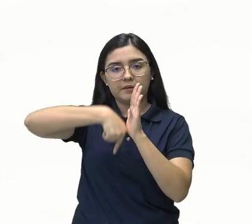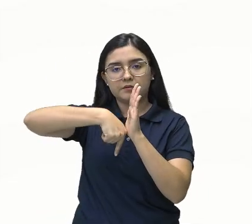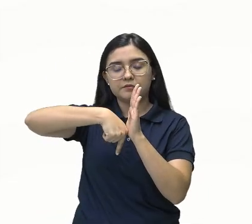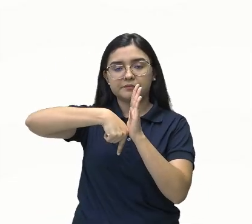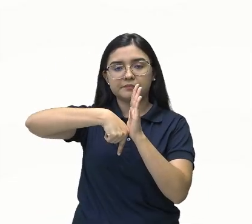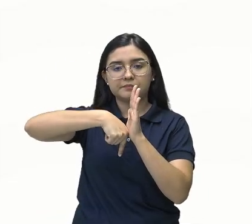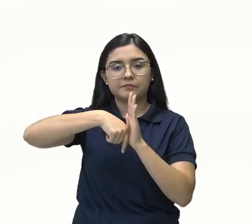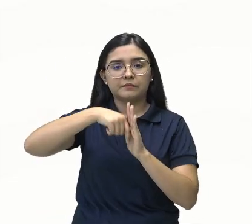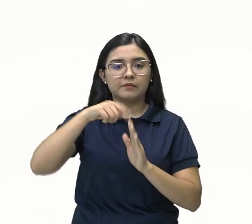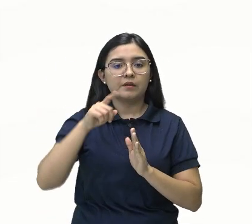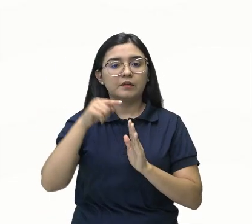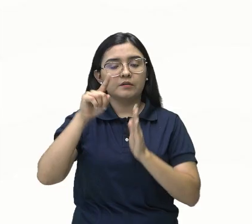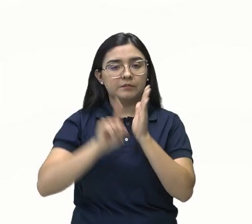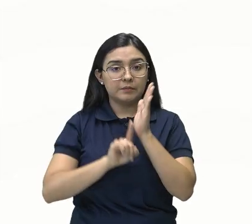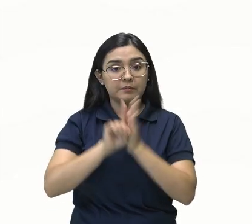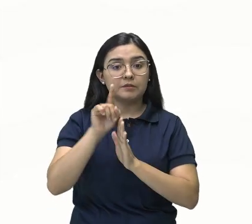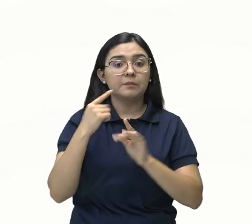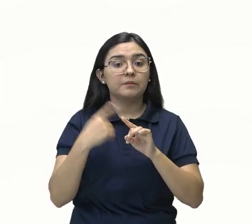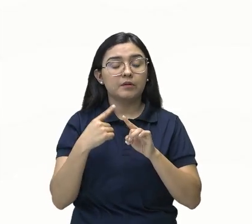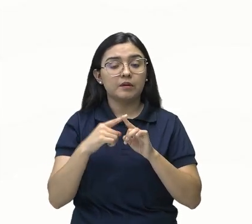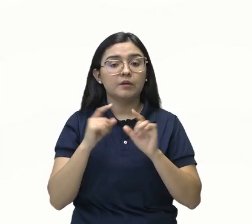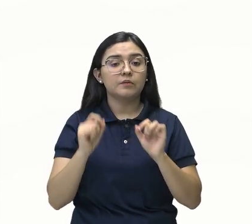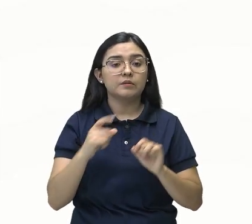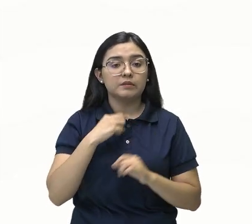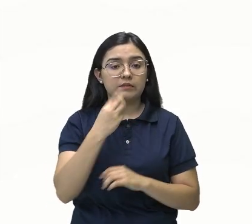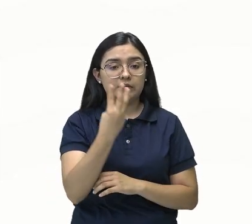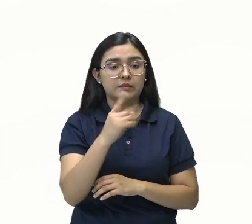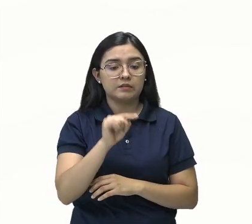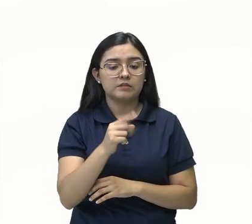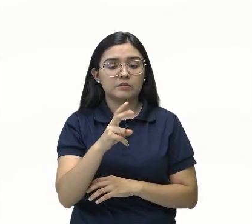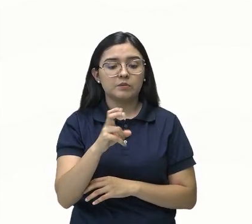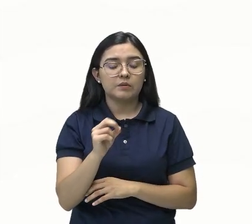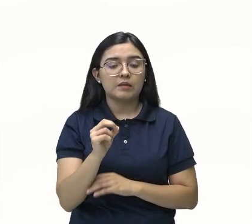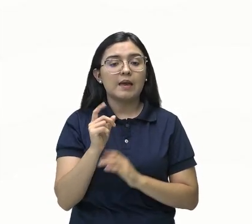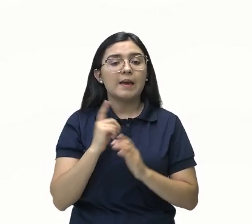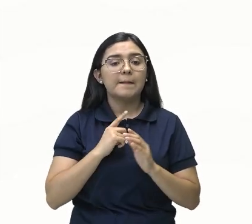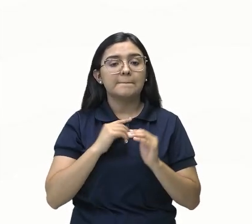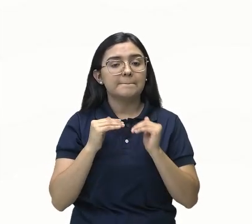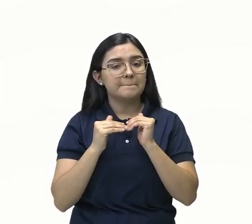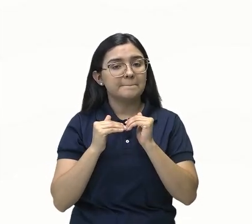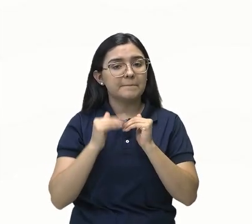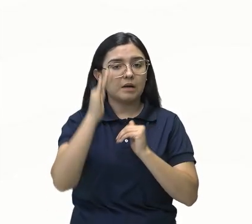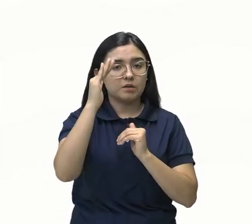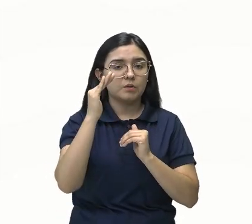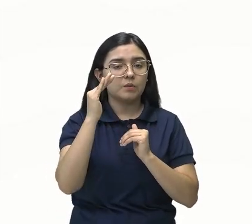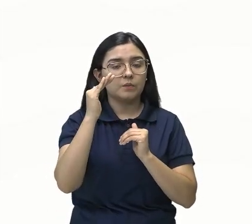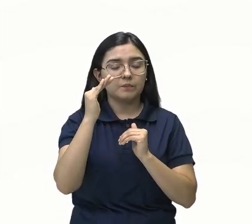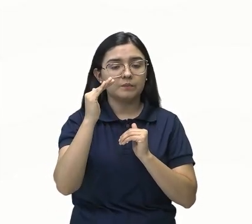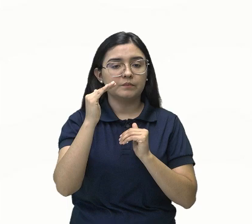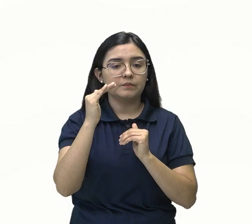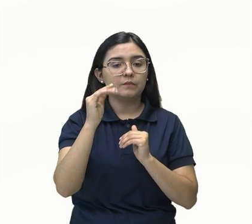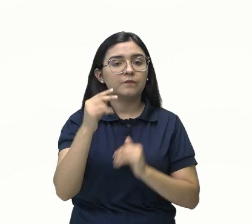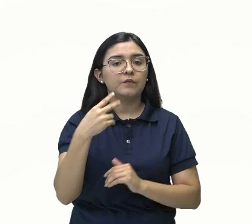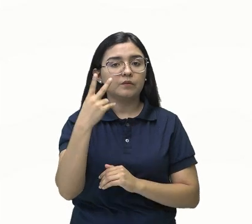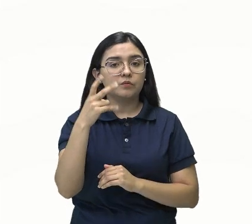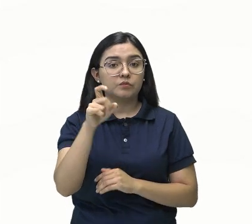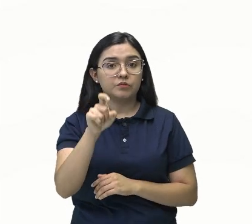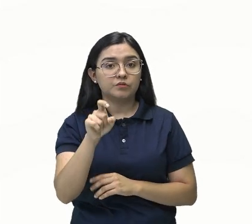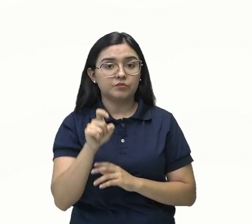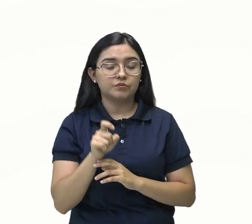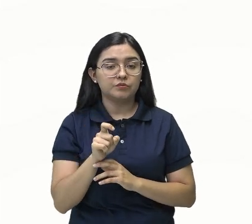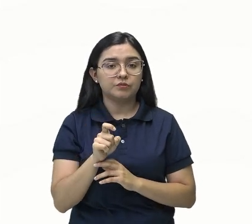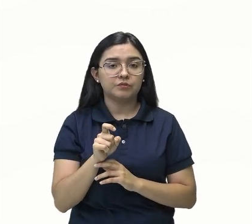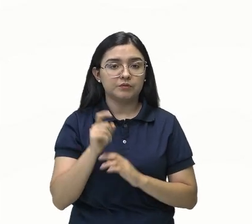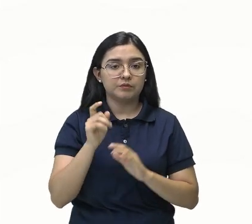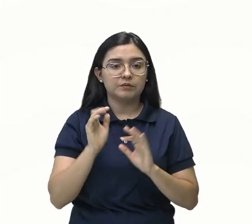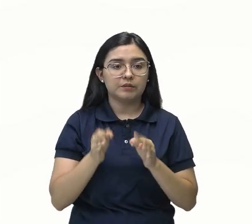para cima, porque eu sei que R$ 3,50 vai ser maior do que o meu valor de X.